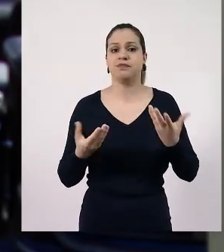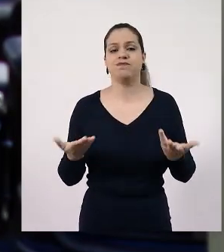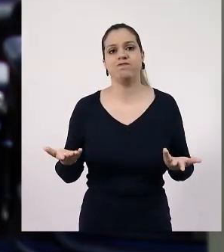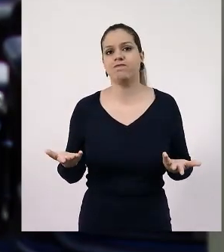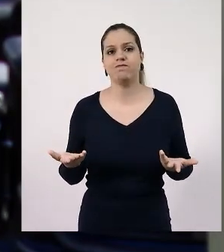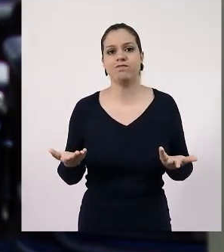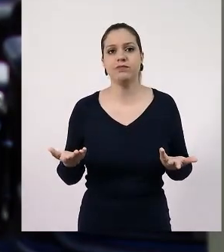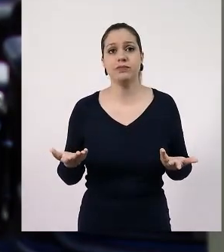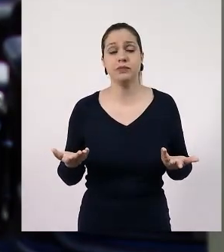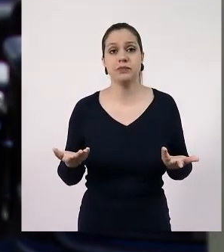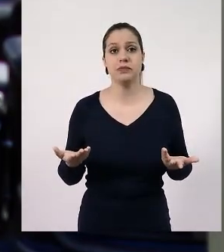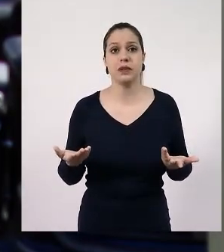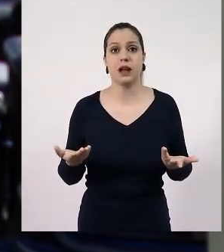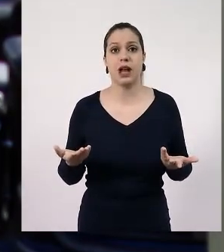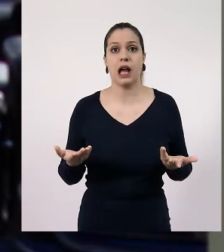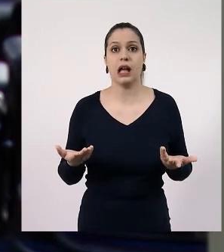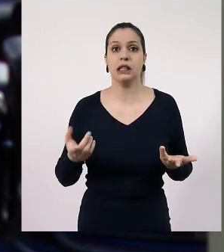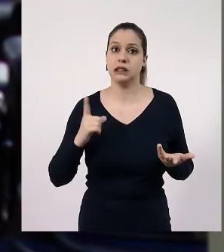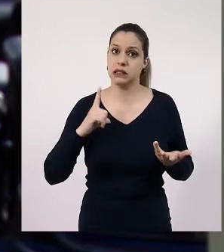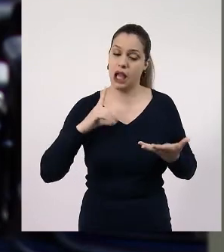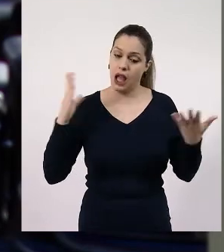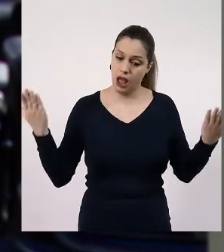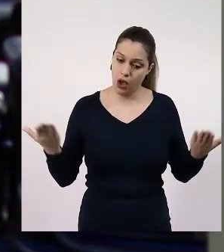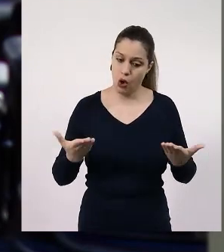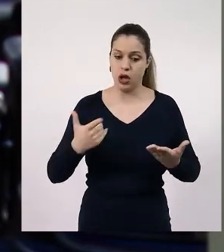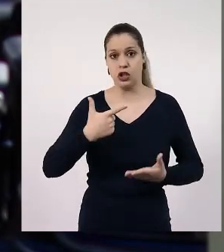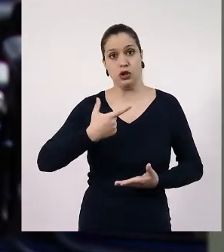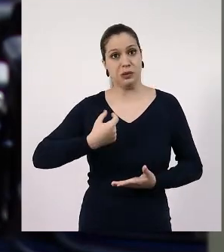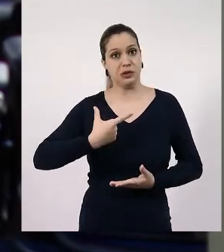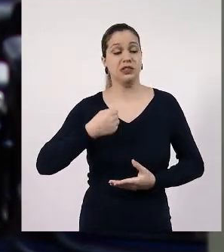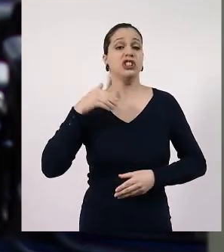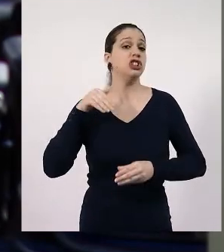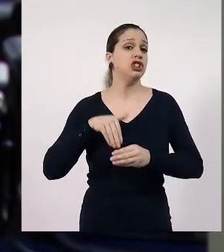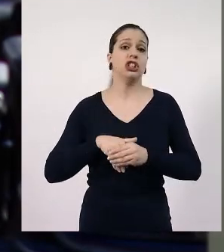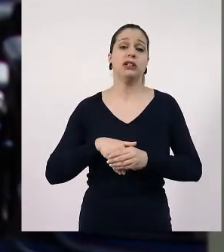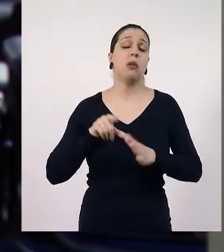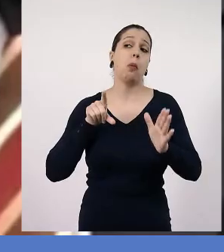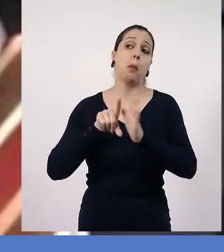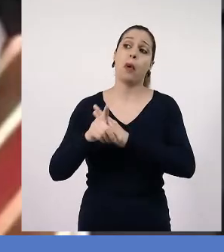os bastidores aí em relação às eleições